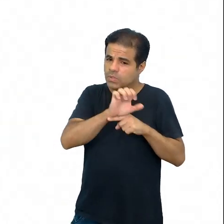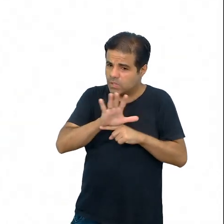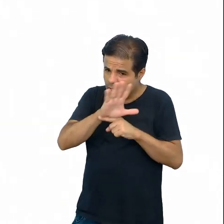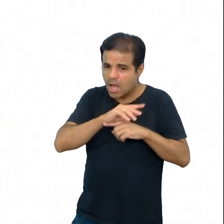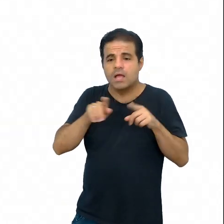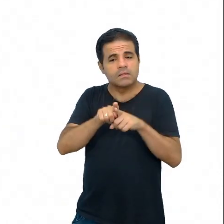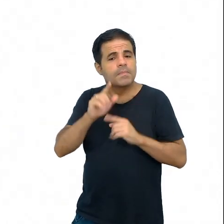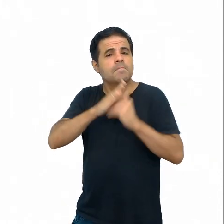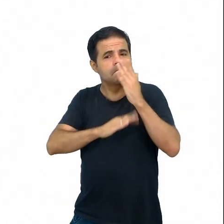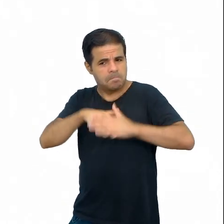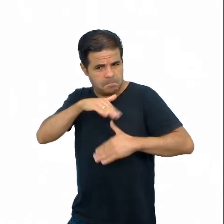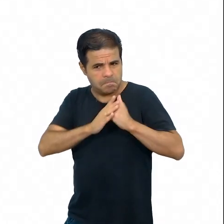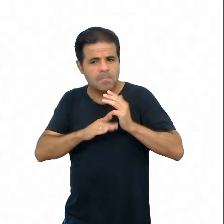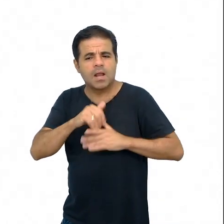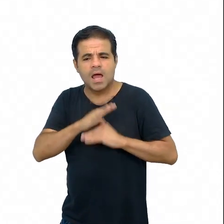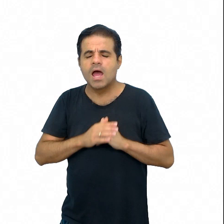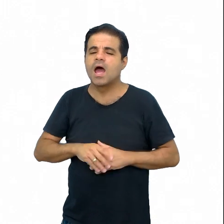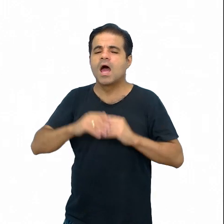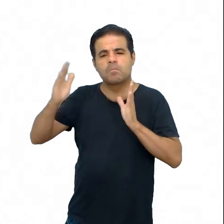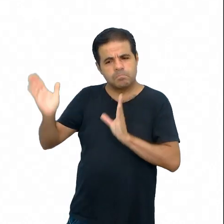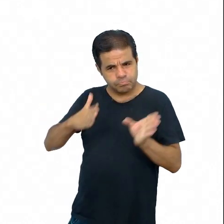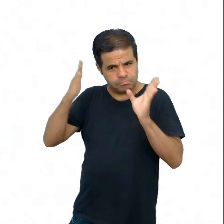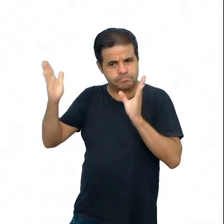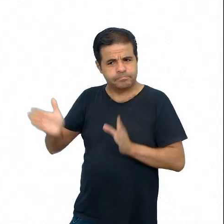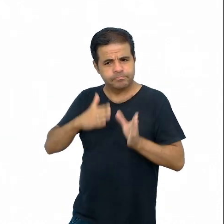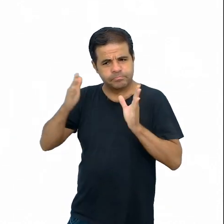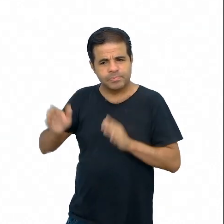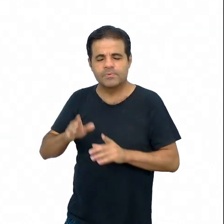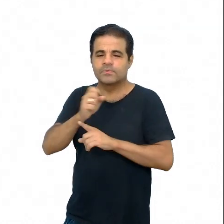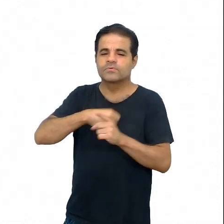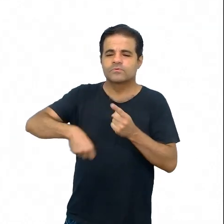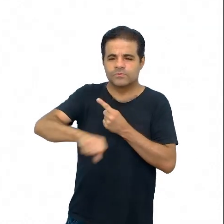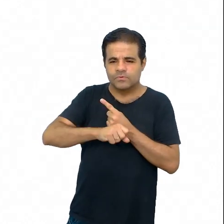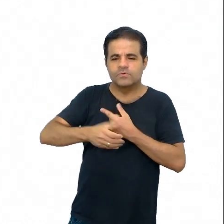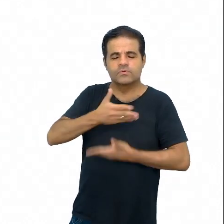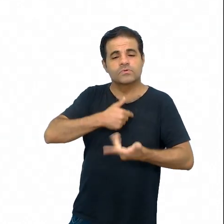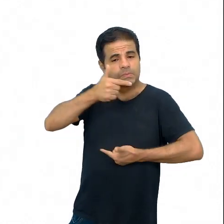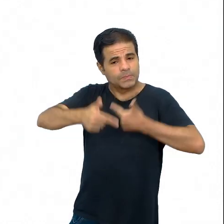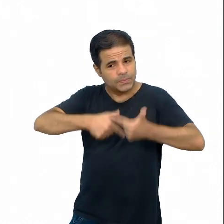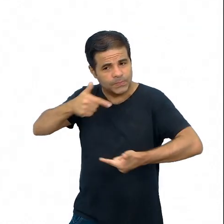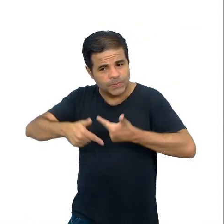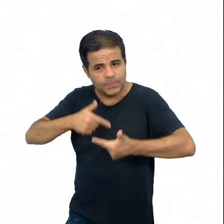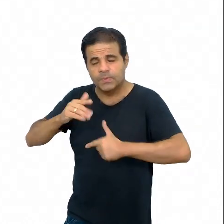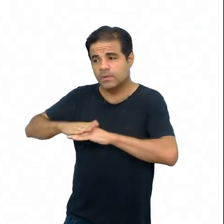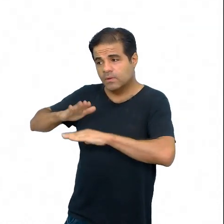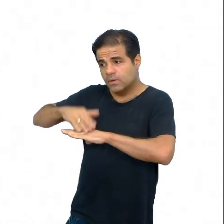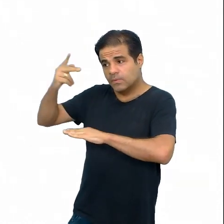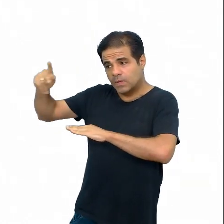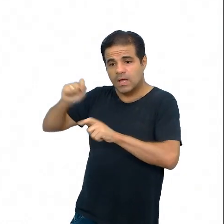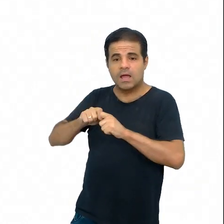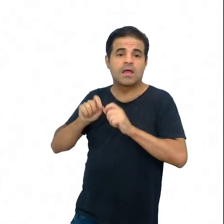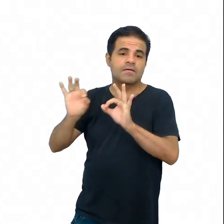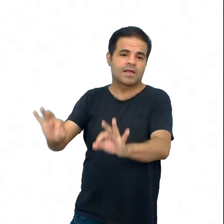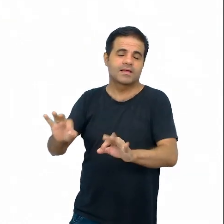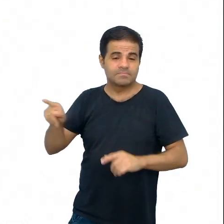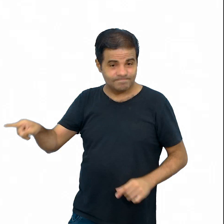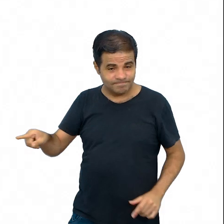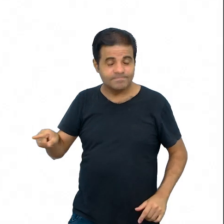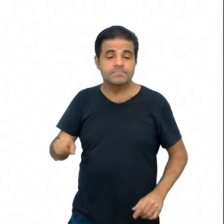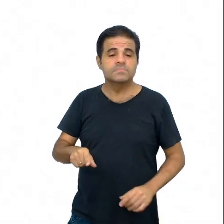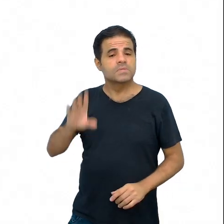nas práticas, né, de produção, de socialização dos trabalhos que eles realizaram, os